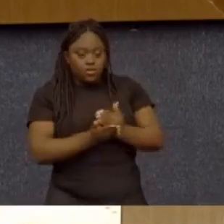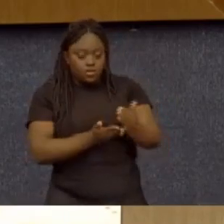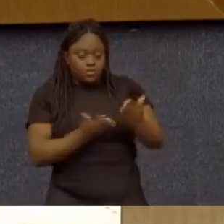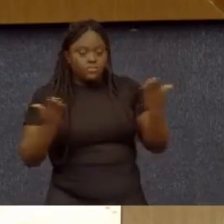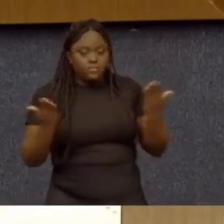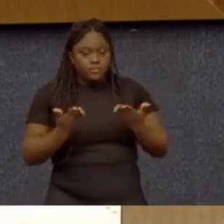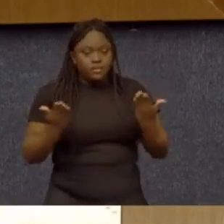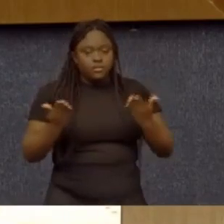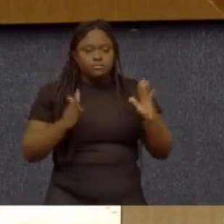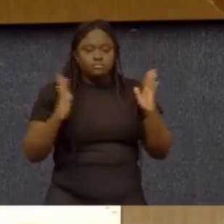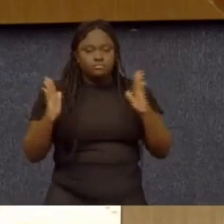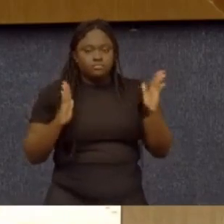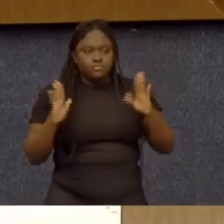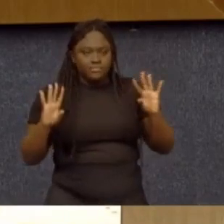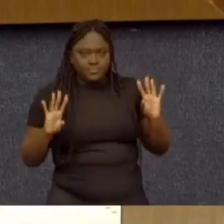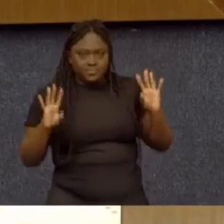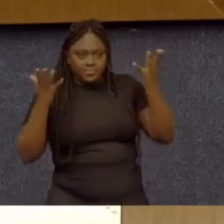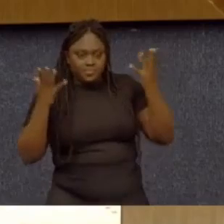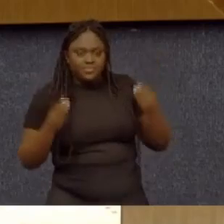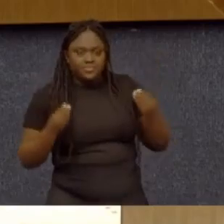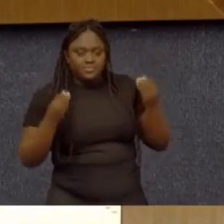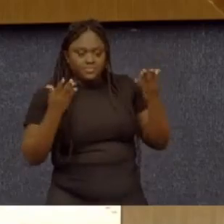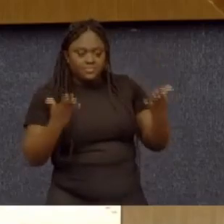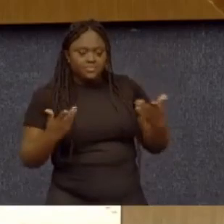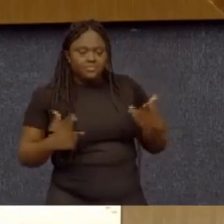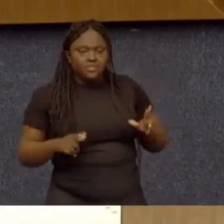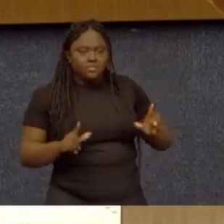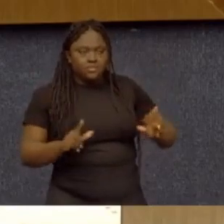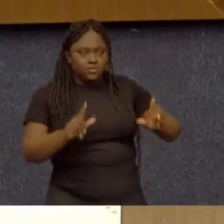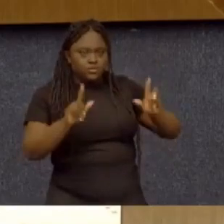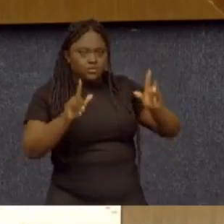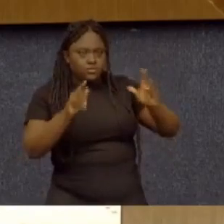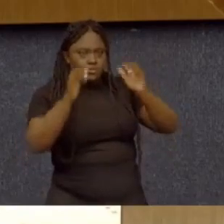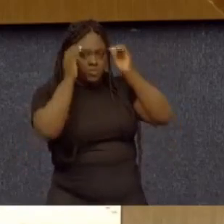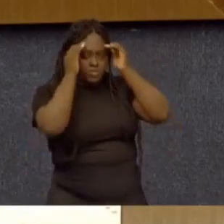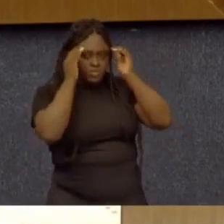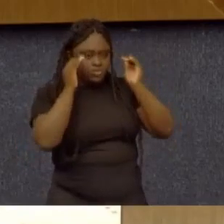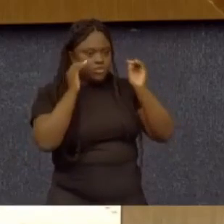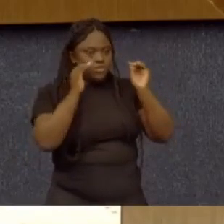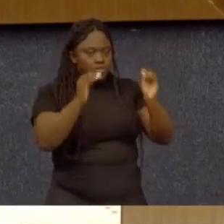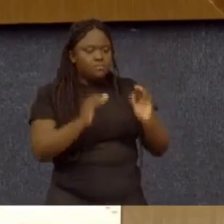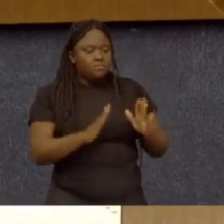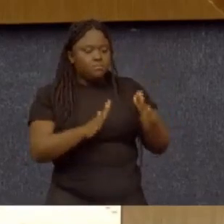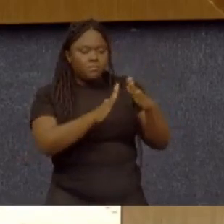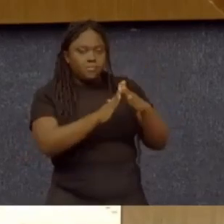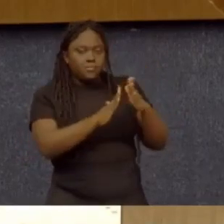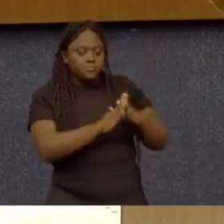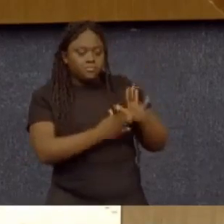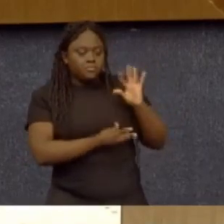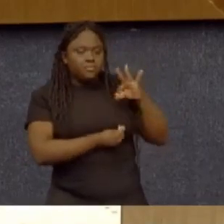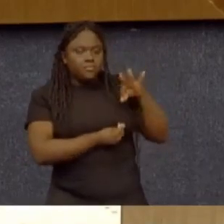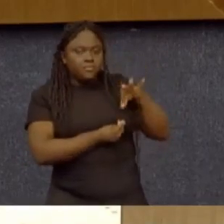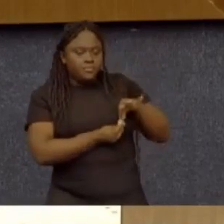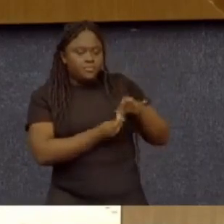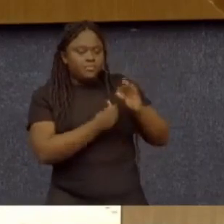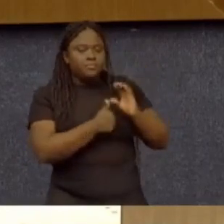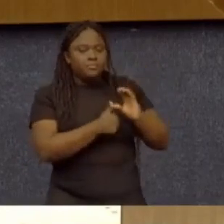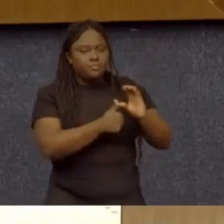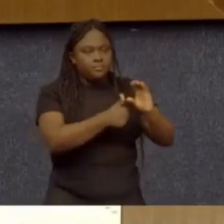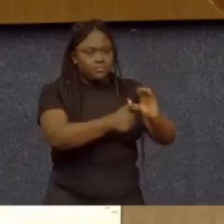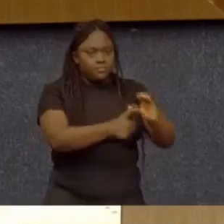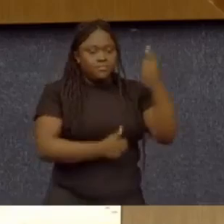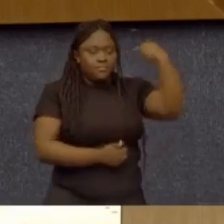neste momento a solenidade para a entrega do diploma de honra ao mérito à Casa Espírita Cristã